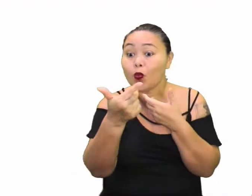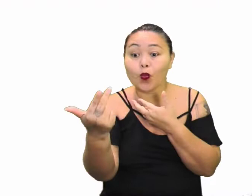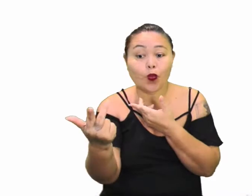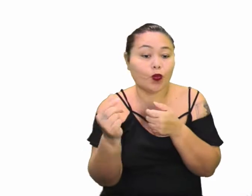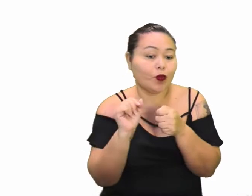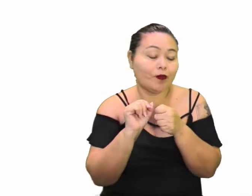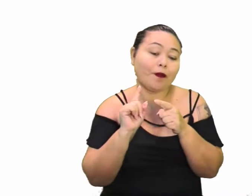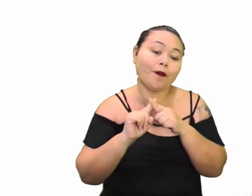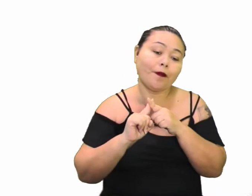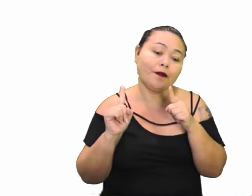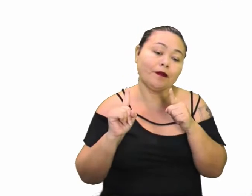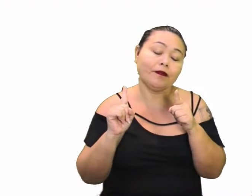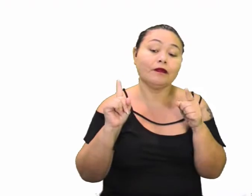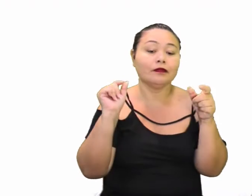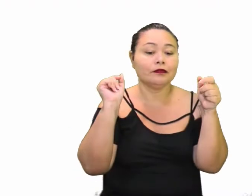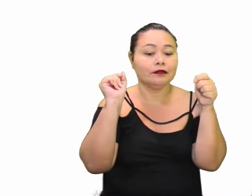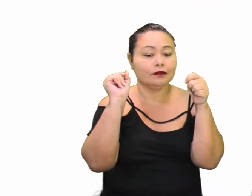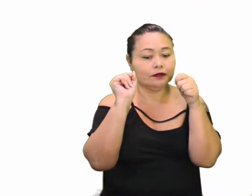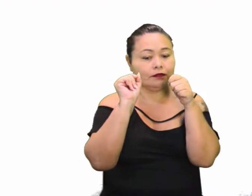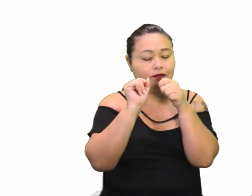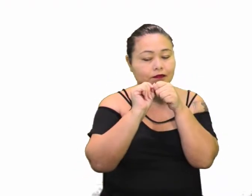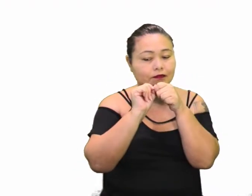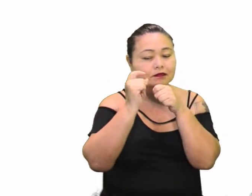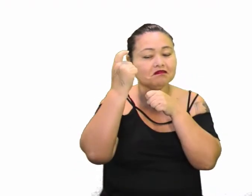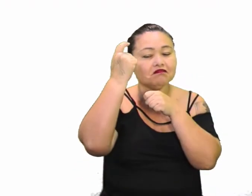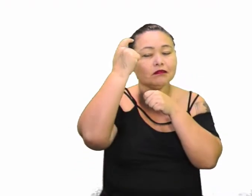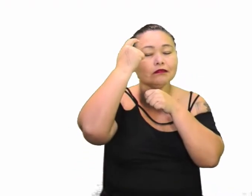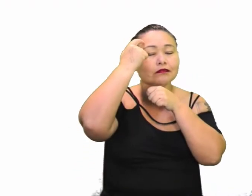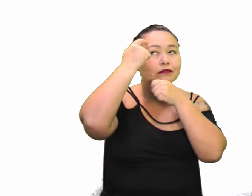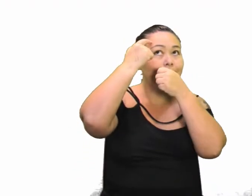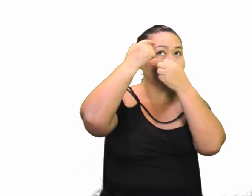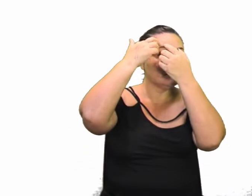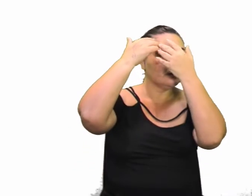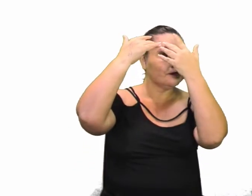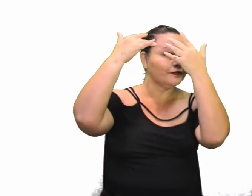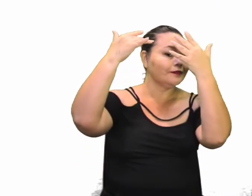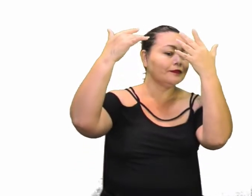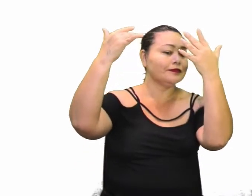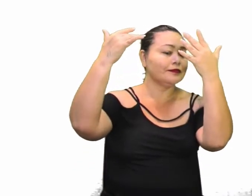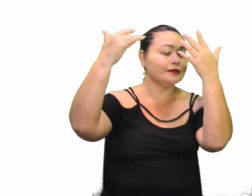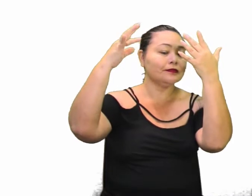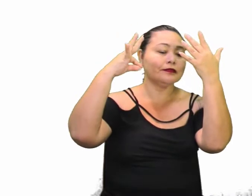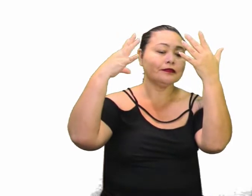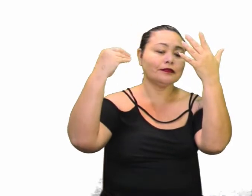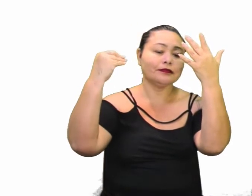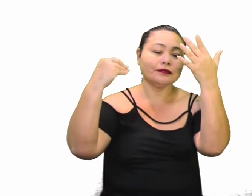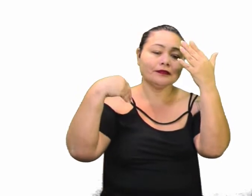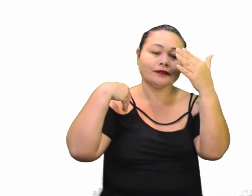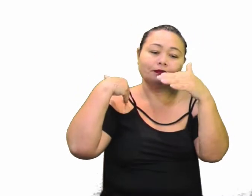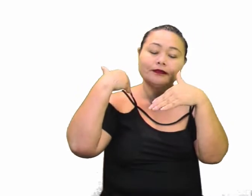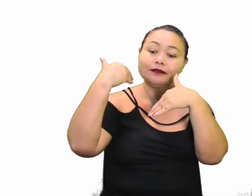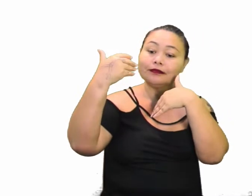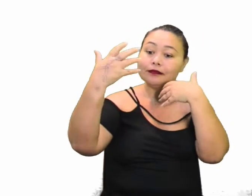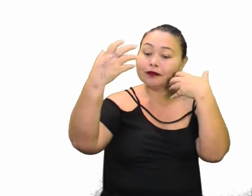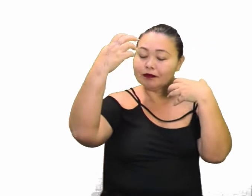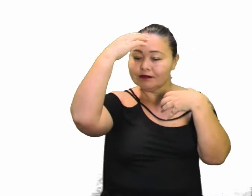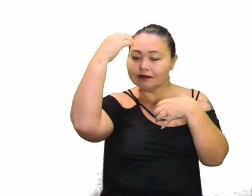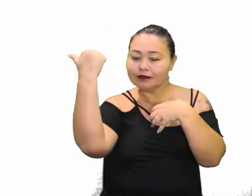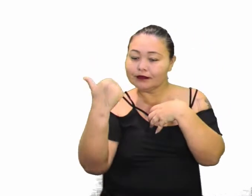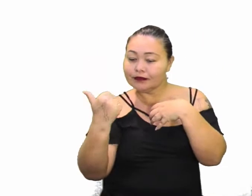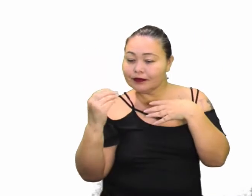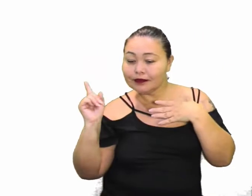sempre, né, este primeiro momento, eu peço a vocês, estudantes, prestem atenção,